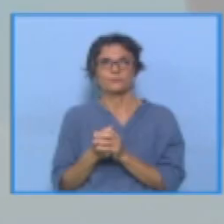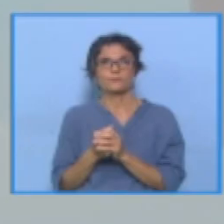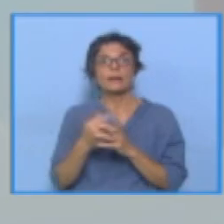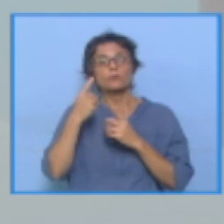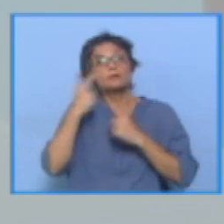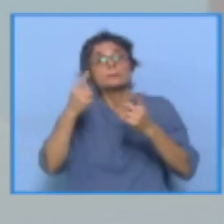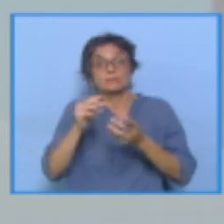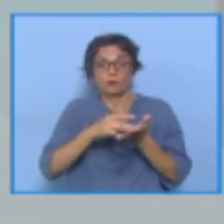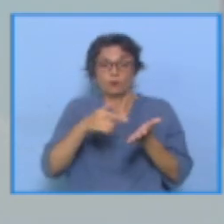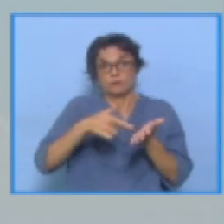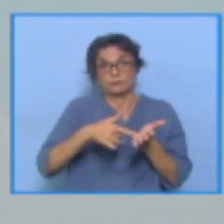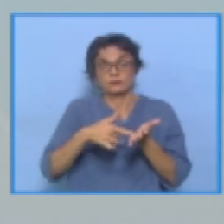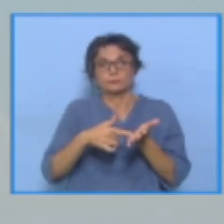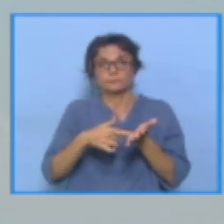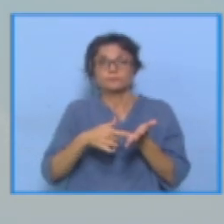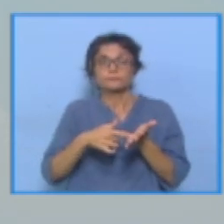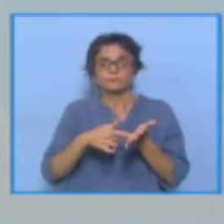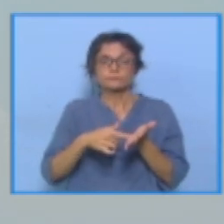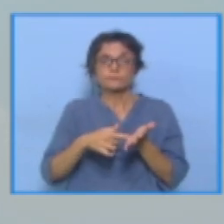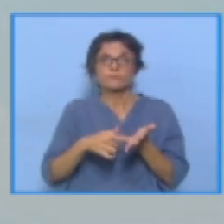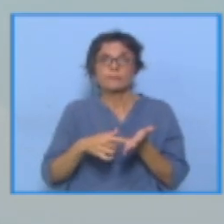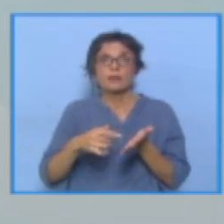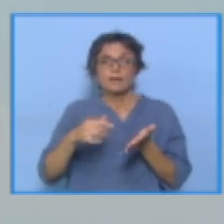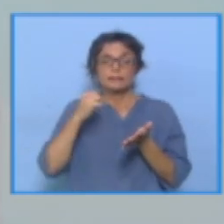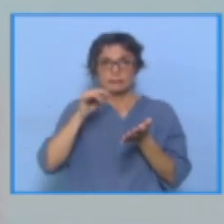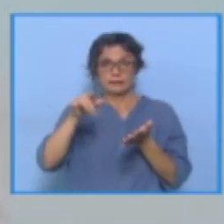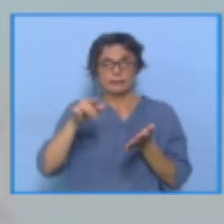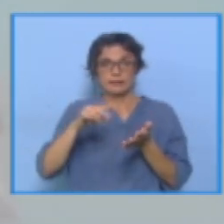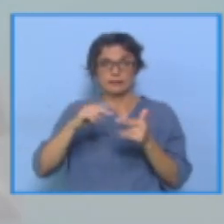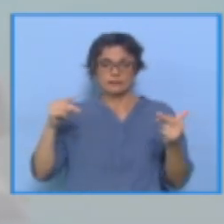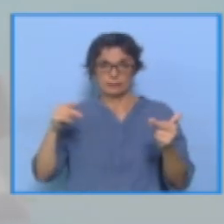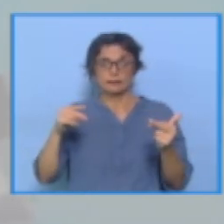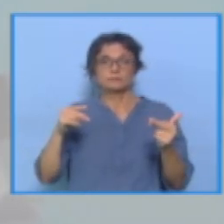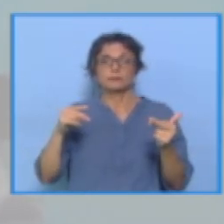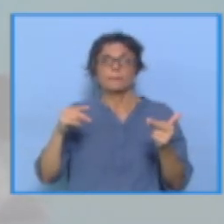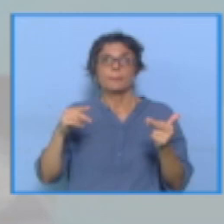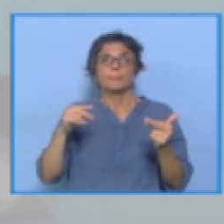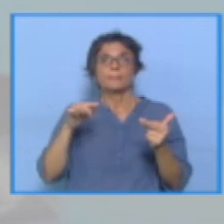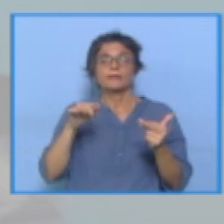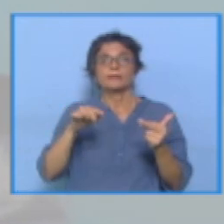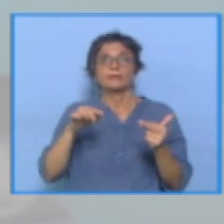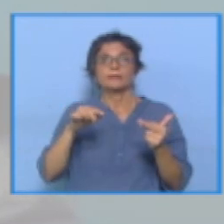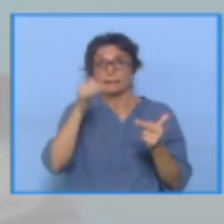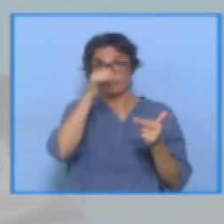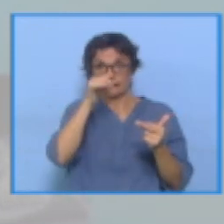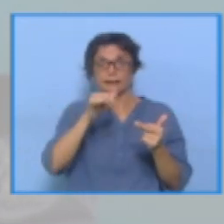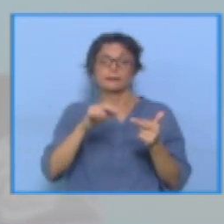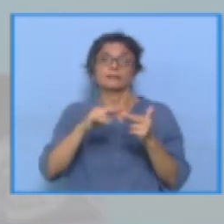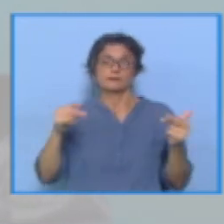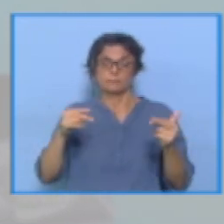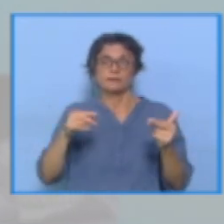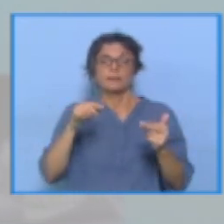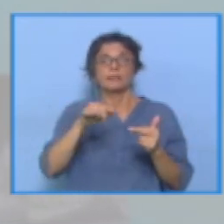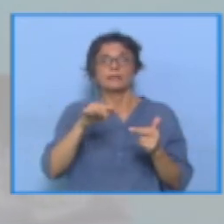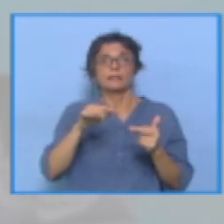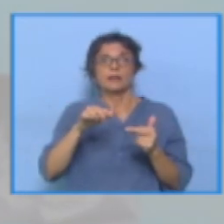A apresentação do livro teve lugar em Santarém, na Câmara Municipal de Santarém, nos Passos do Concelho. Contámos com a presença do Dom José Traquina,